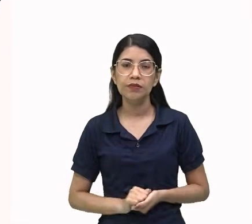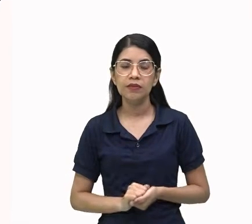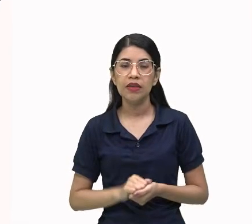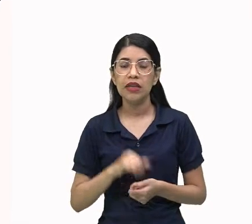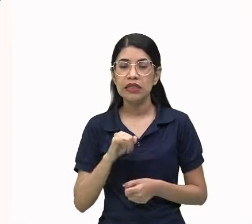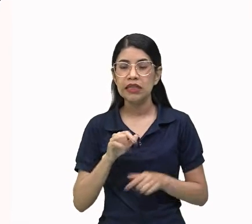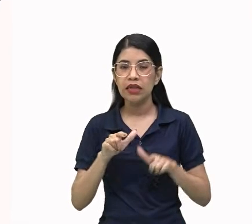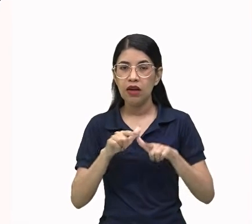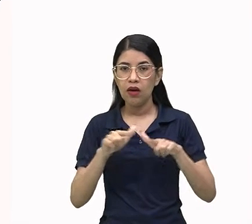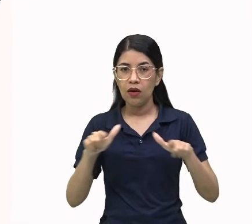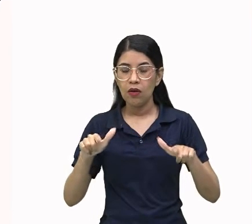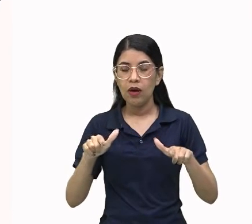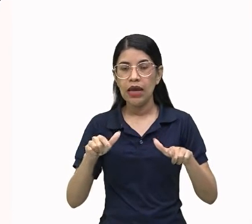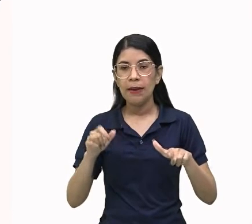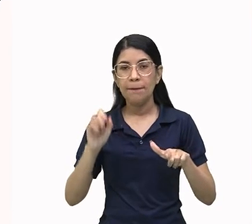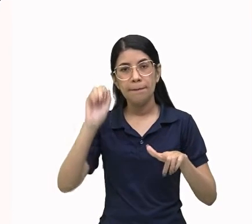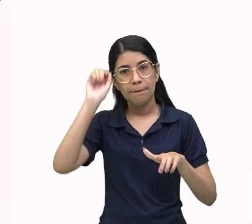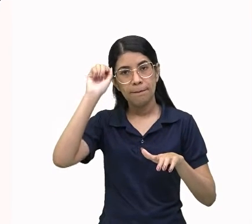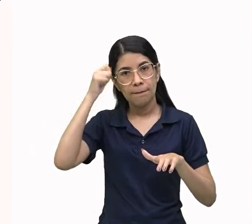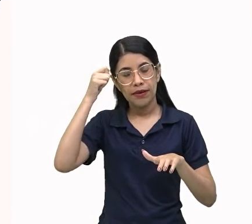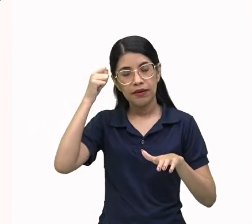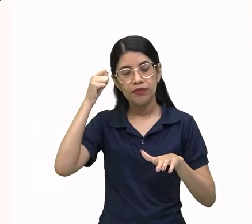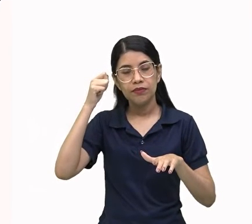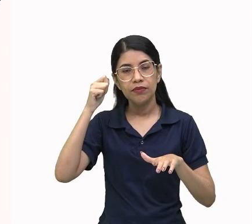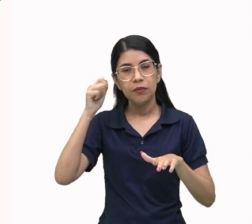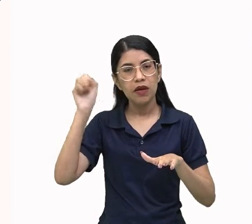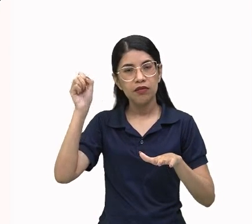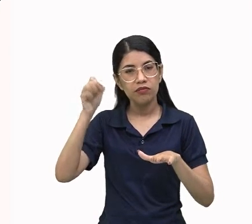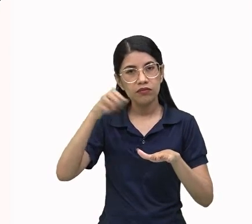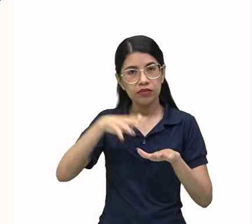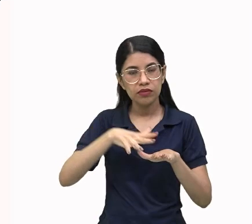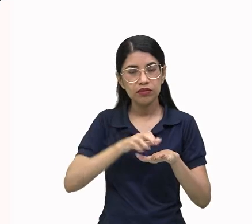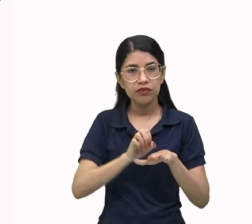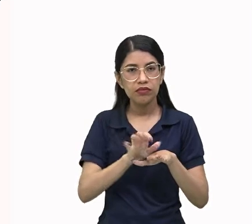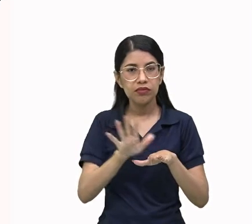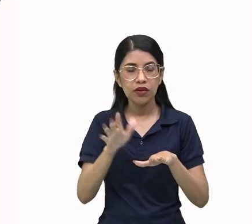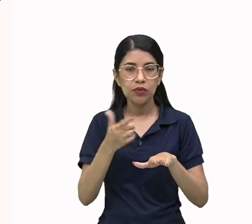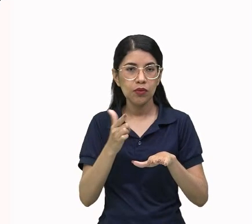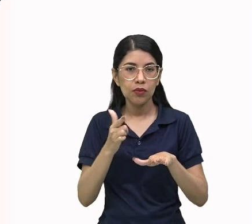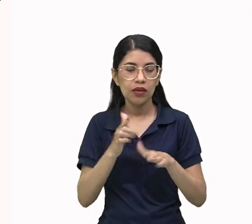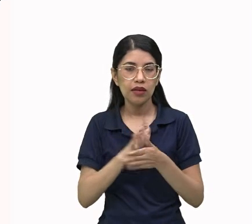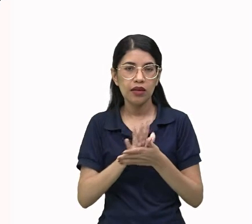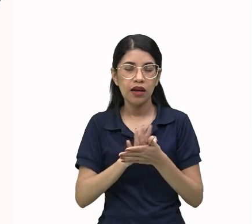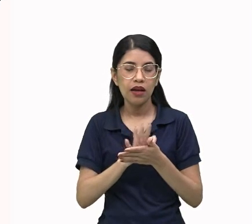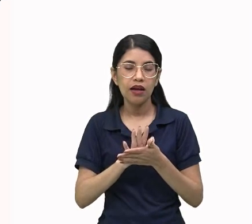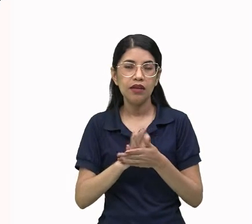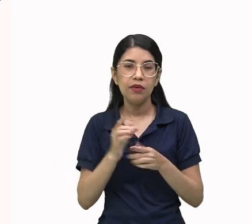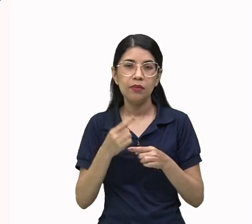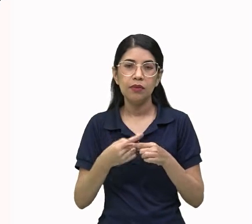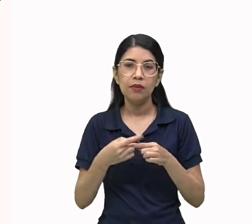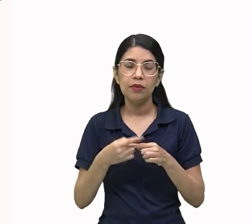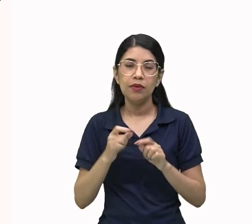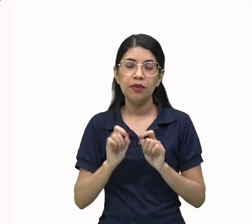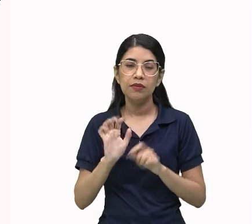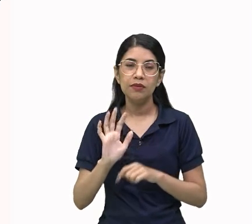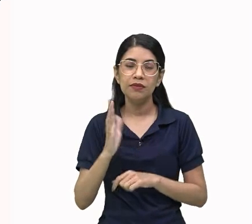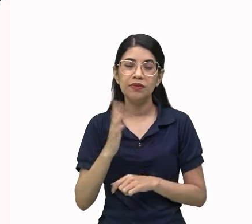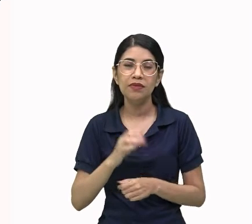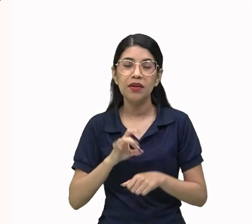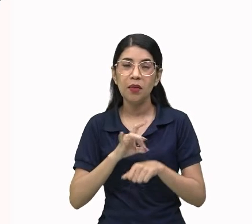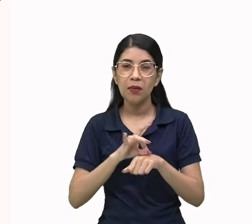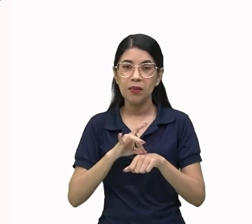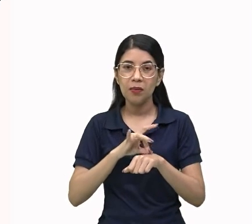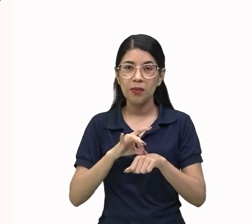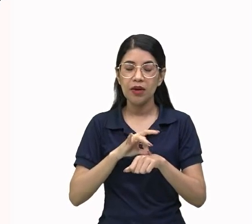objeto for negro, for da cor escura, não vai refletir nenhuma luz. Por quê? Porque o preto, ele